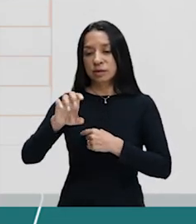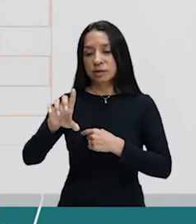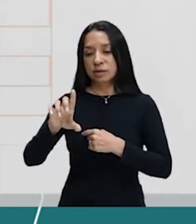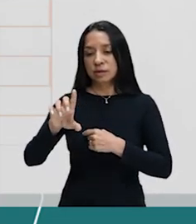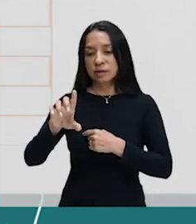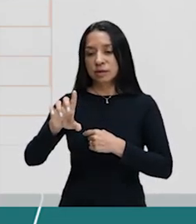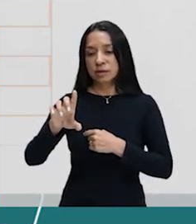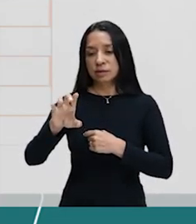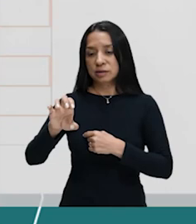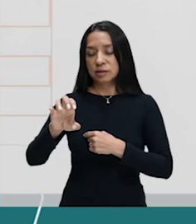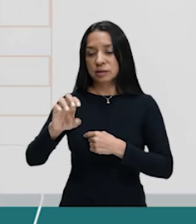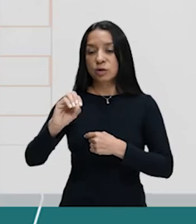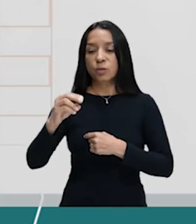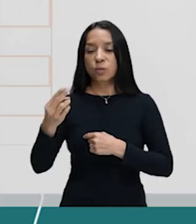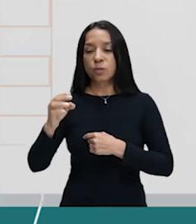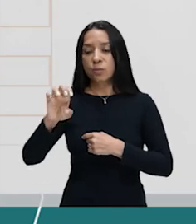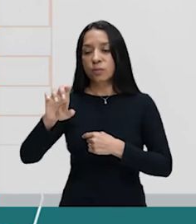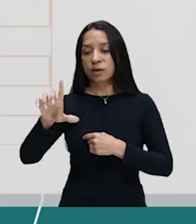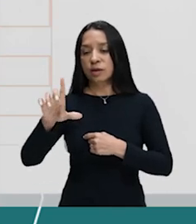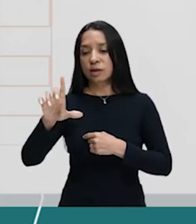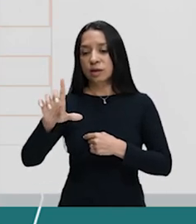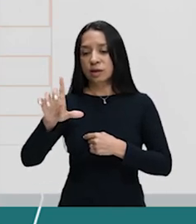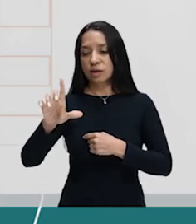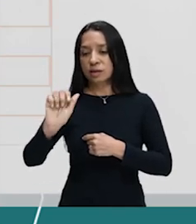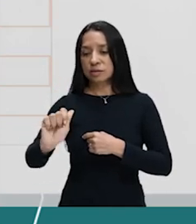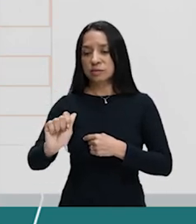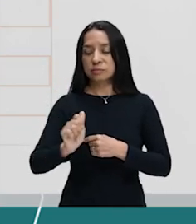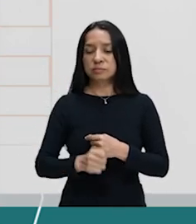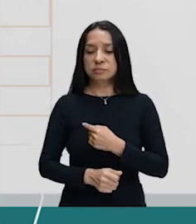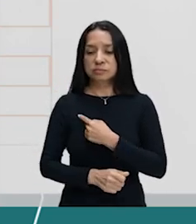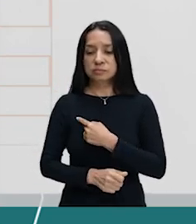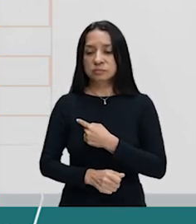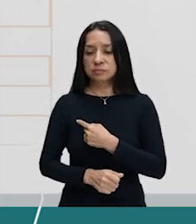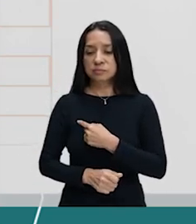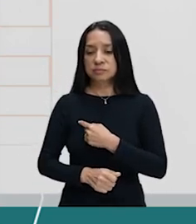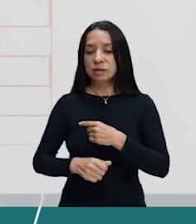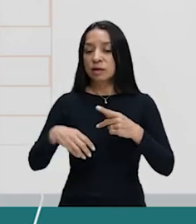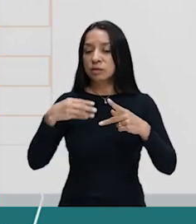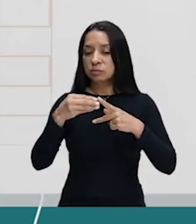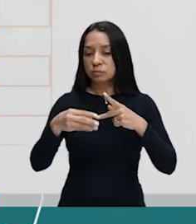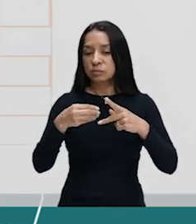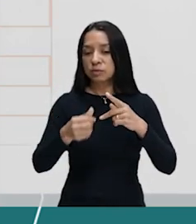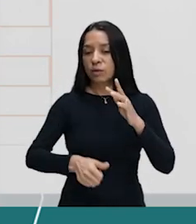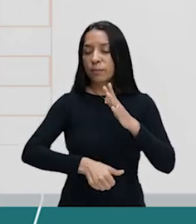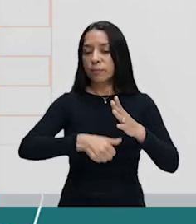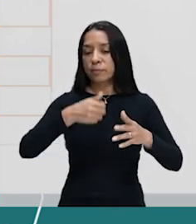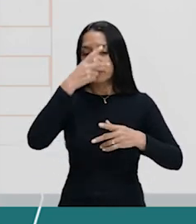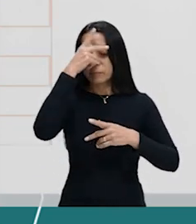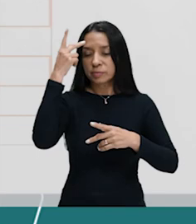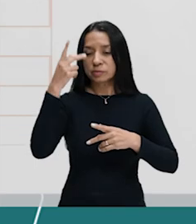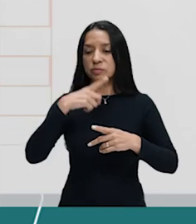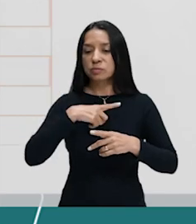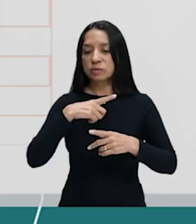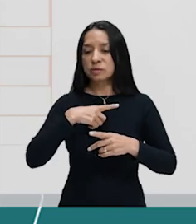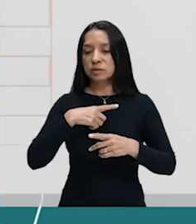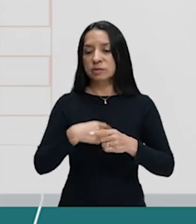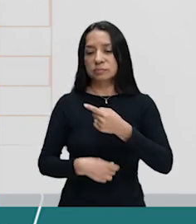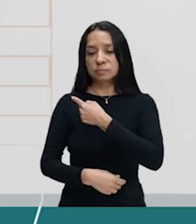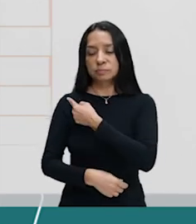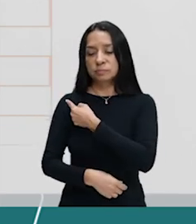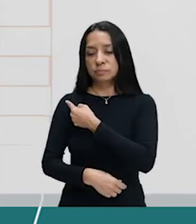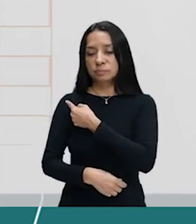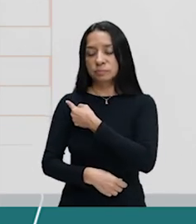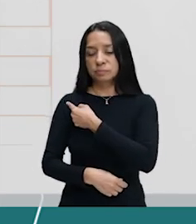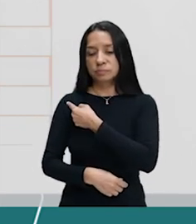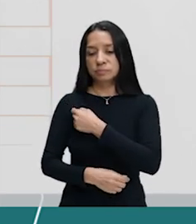com a pessoa ao qual eu me esteja me referindo. No plural, na primeira pessoa do discurso, eu tenho nosotros